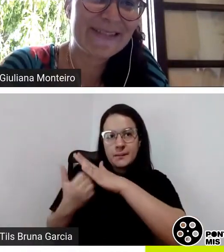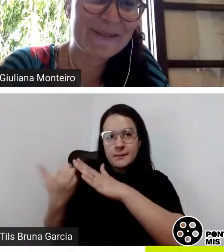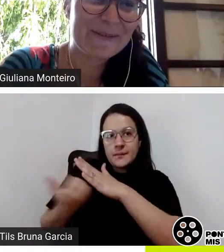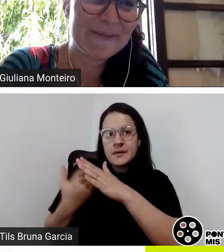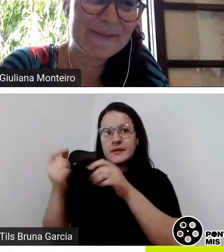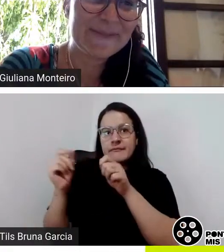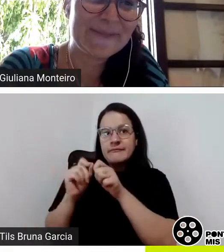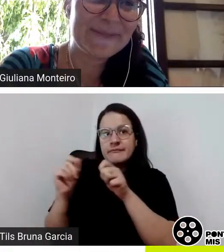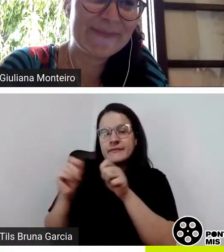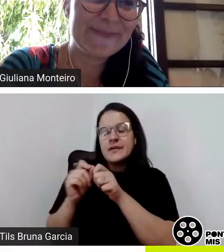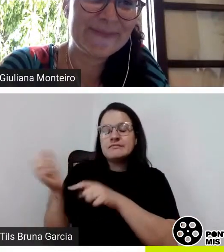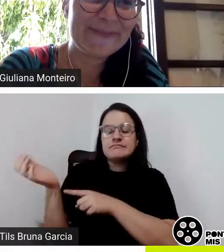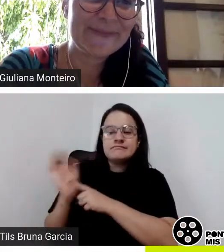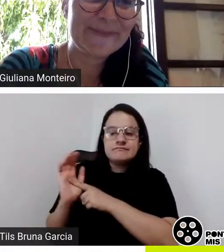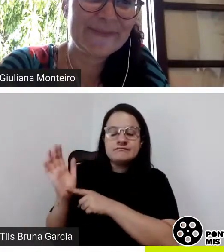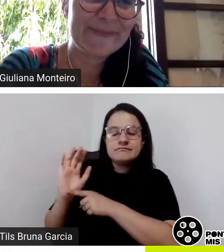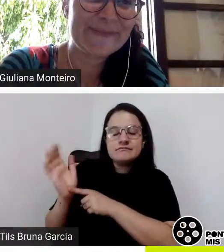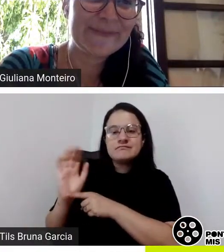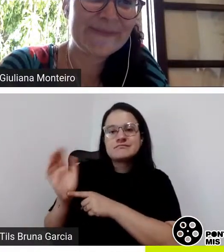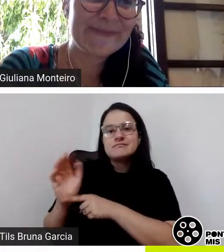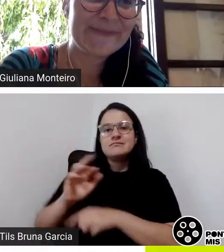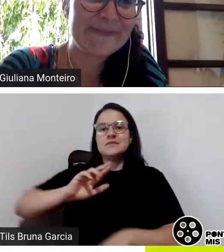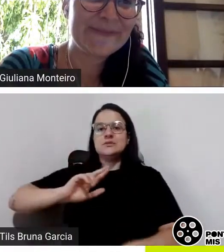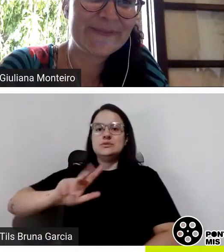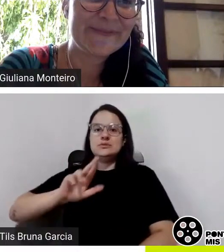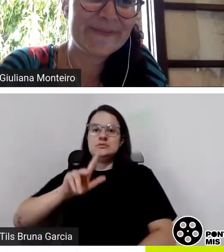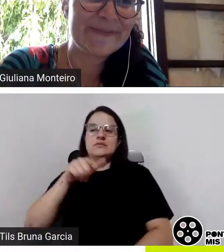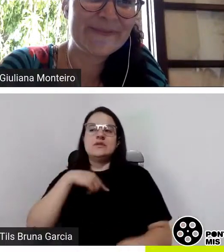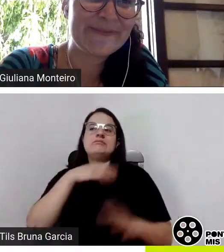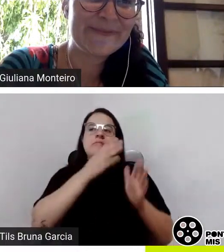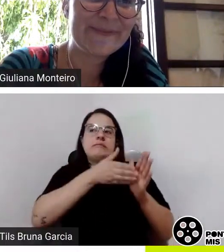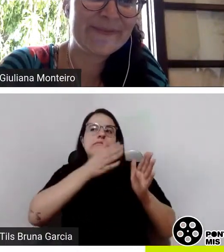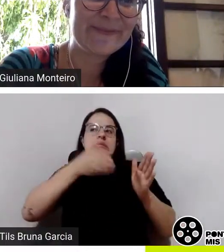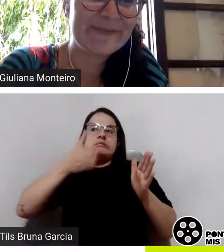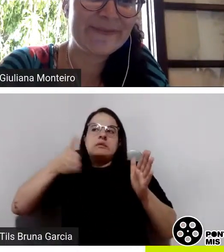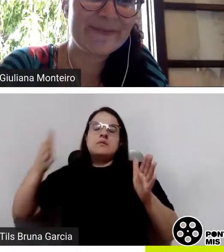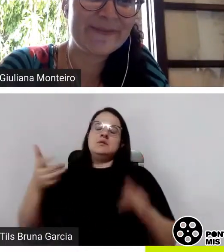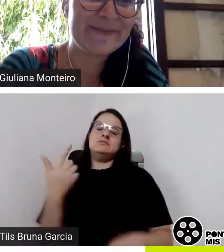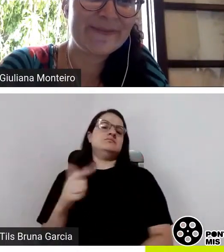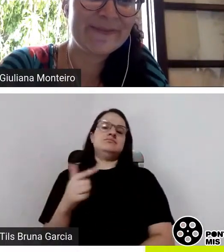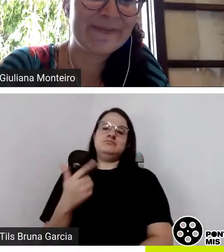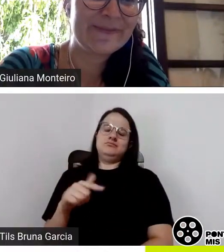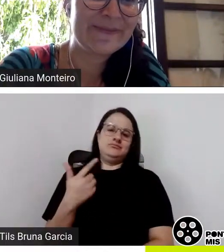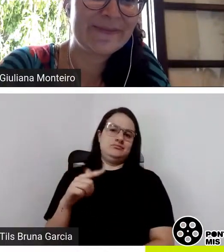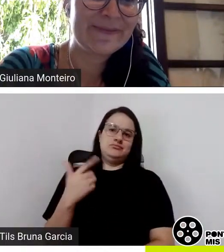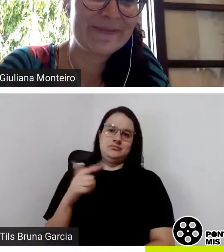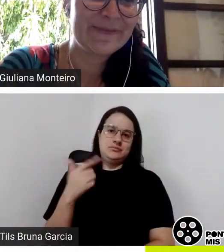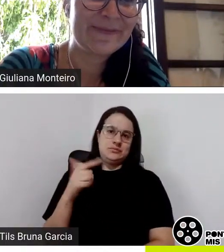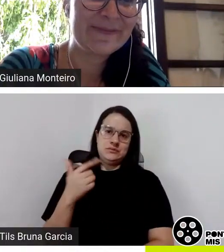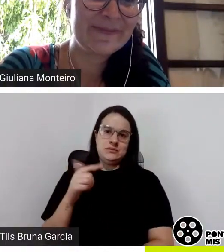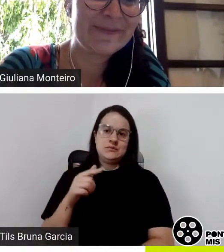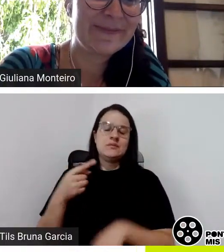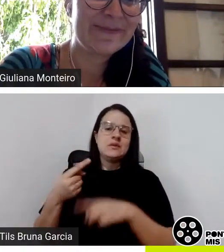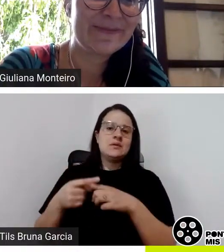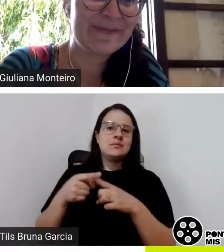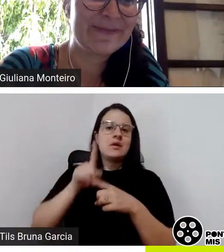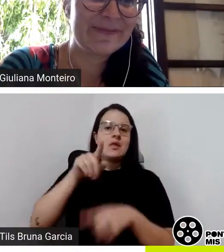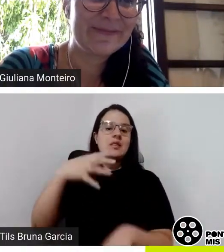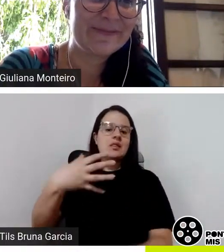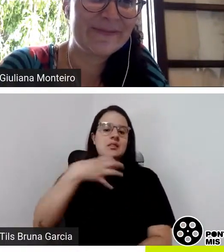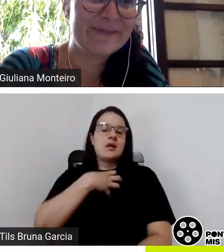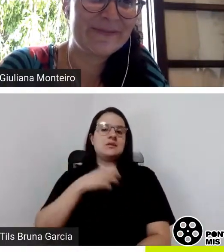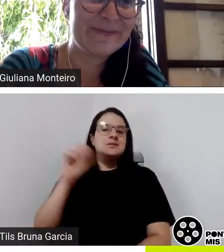um filme, curta-metragem, chamado Dink Dorimar Caraguá, com um ator muito bom, João Acaiabe. O cara olhava para aquela pastinha, folhava, e tinha que nos